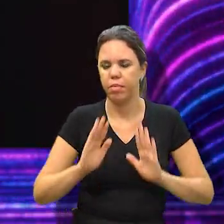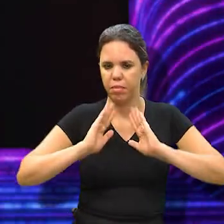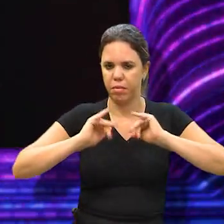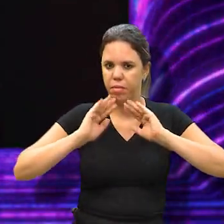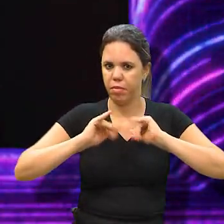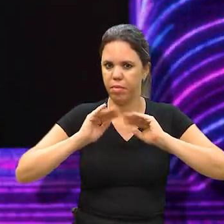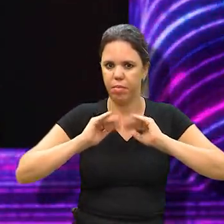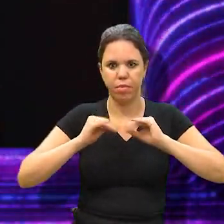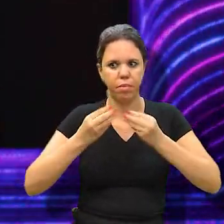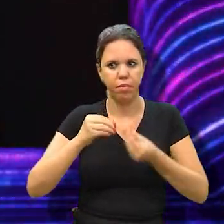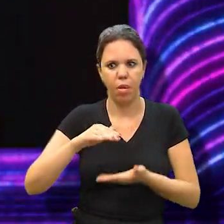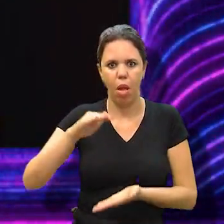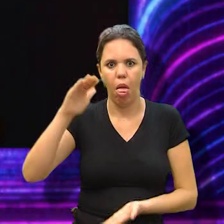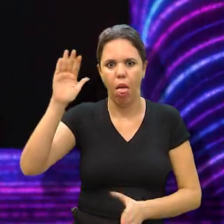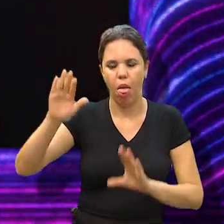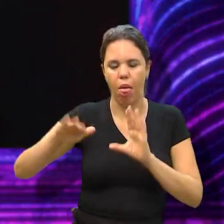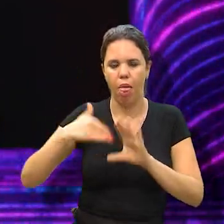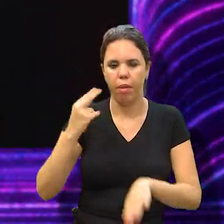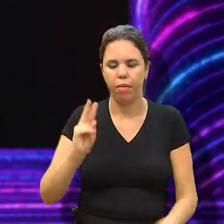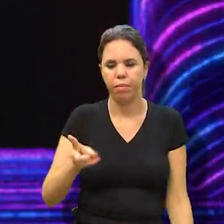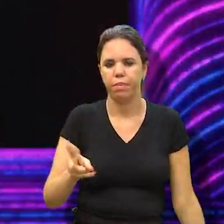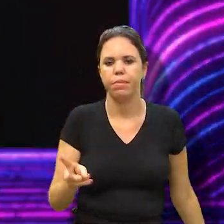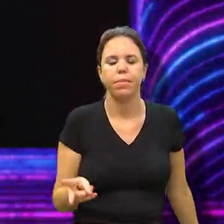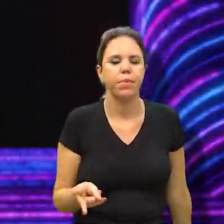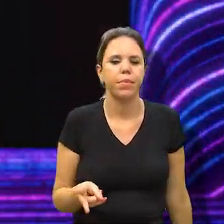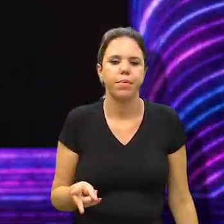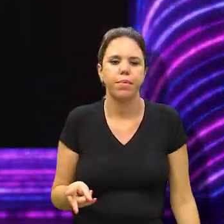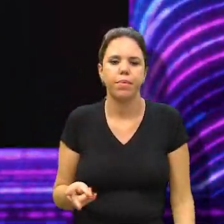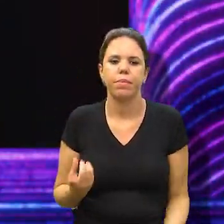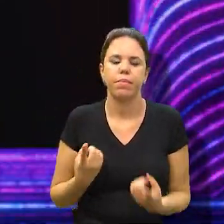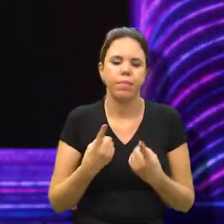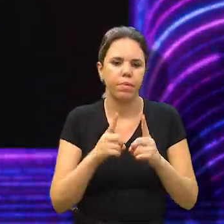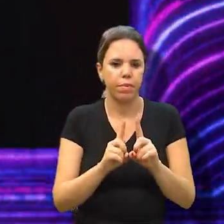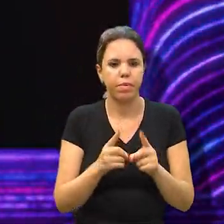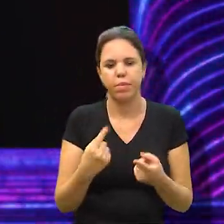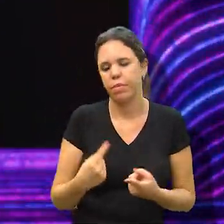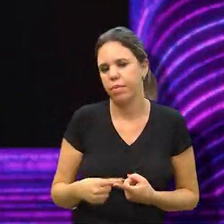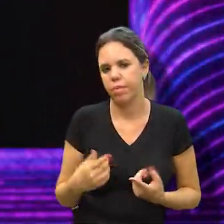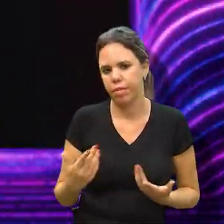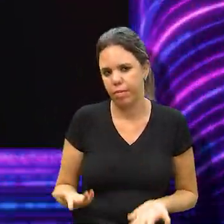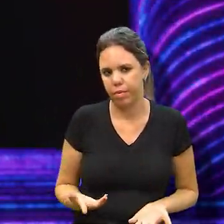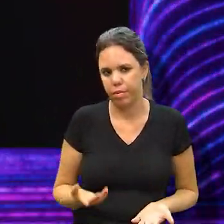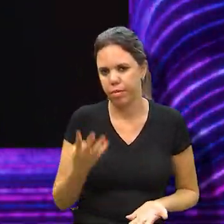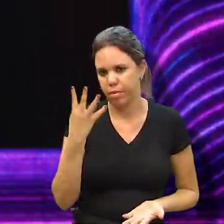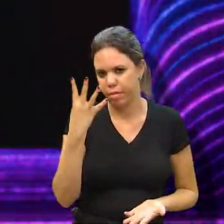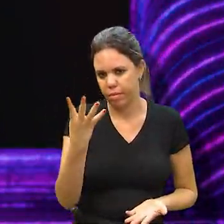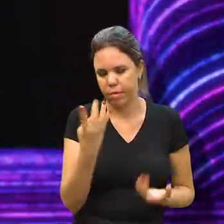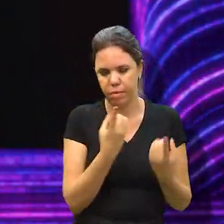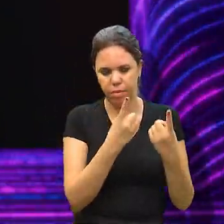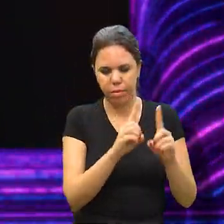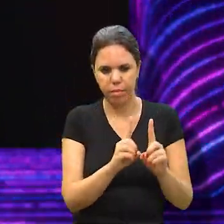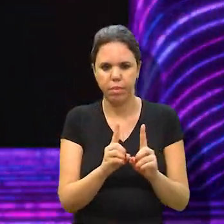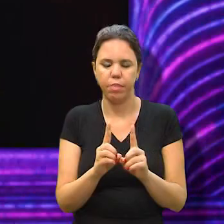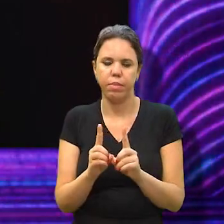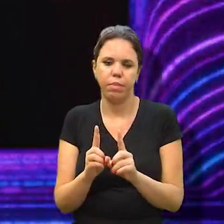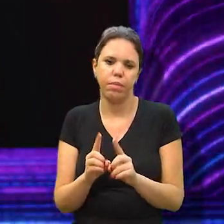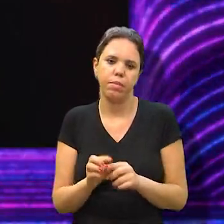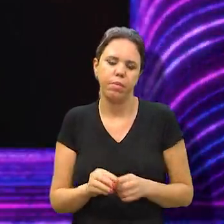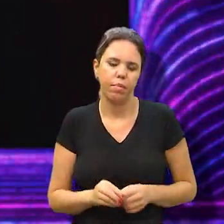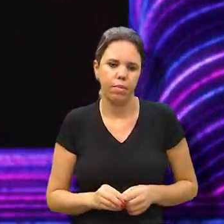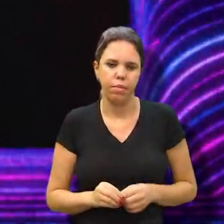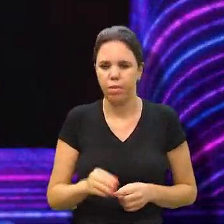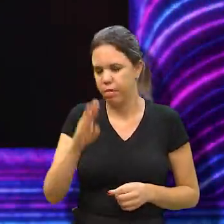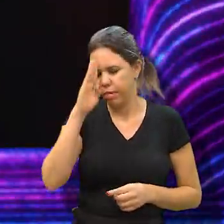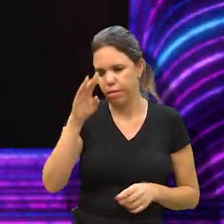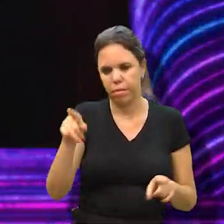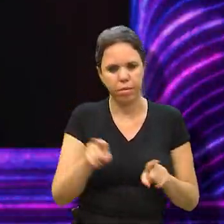os pedidos estão vindo tanto para eu fazer uma continuação com os outros casais, porque são 4 casais, incluindo o casal